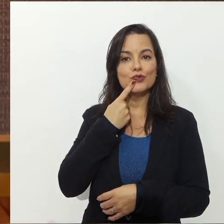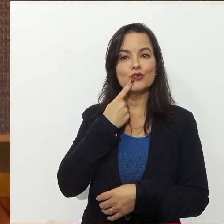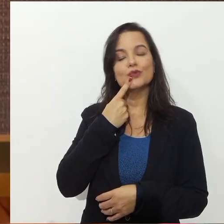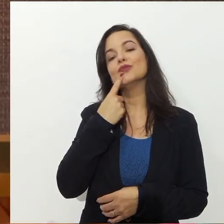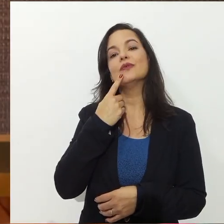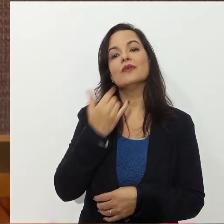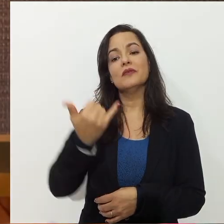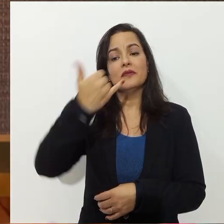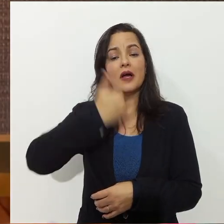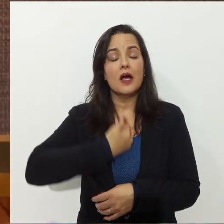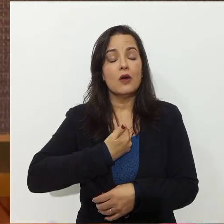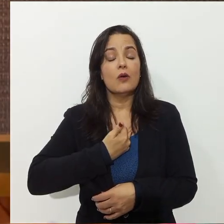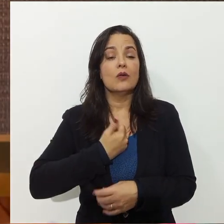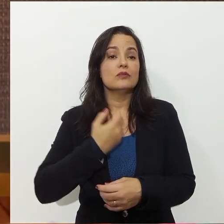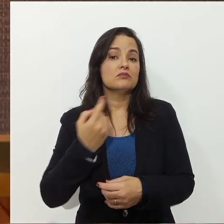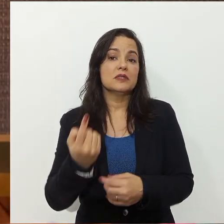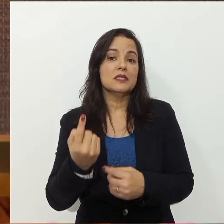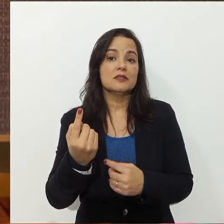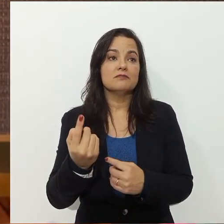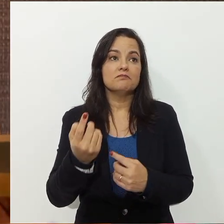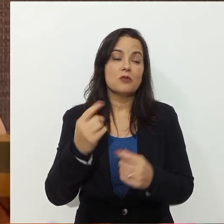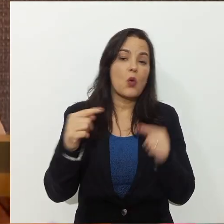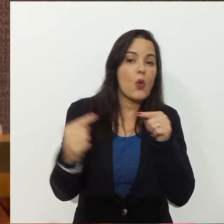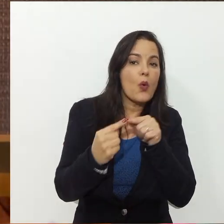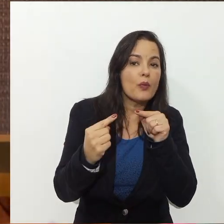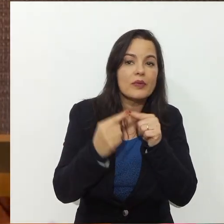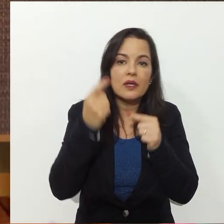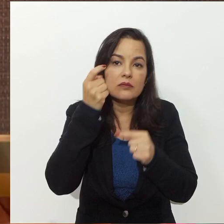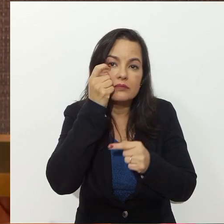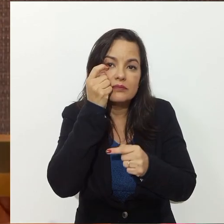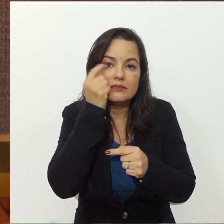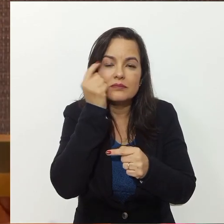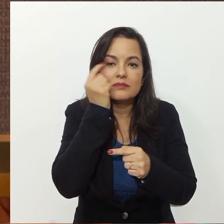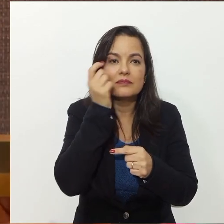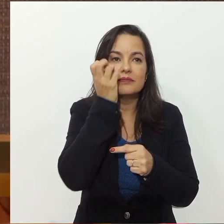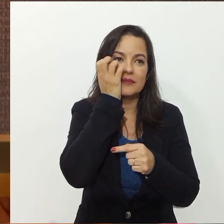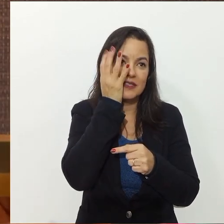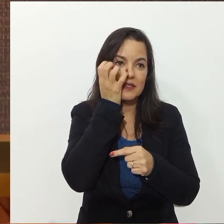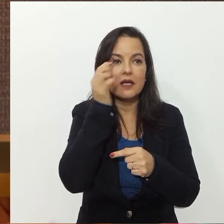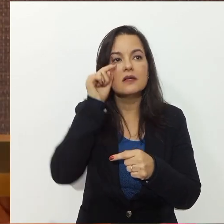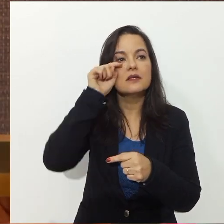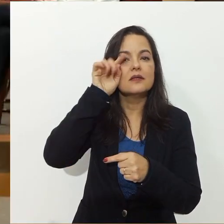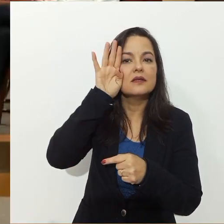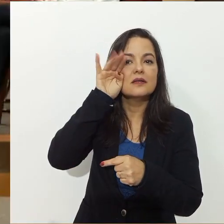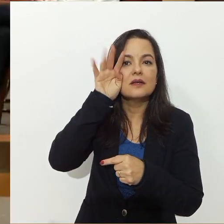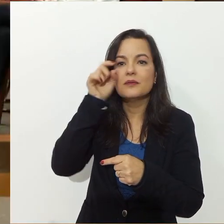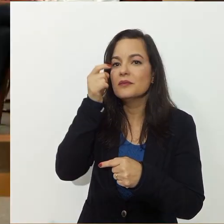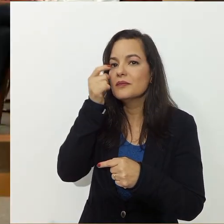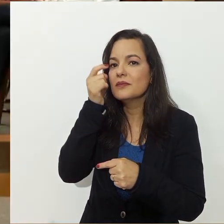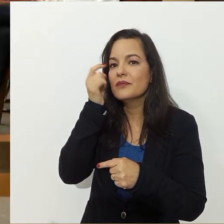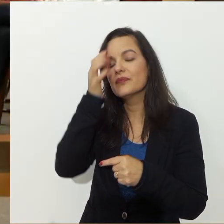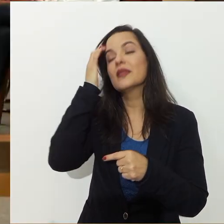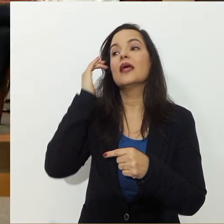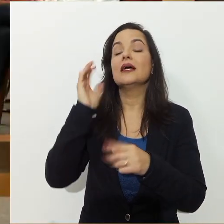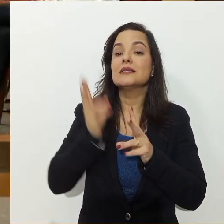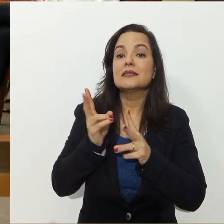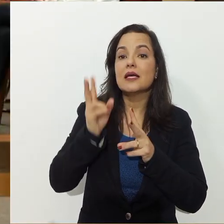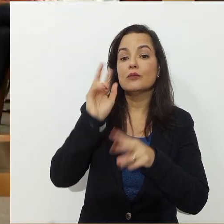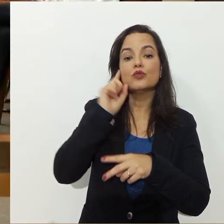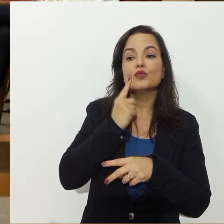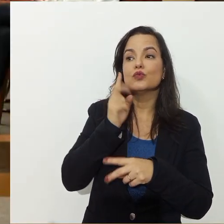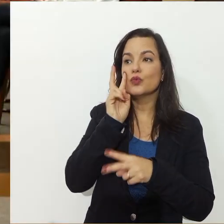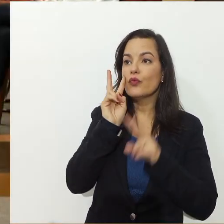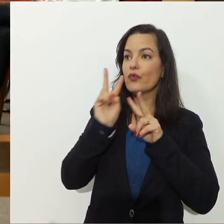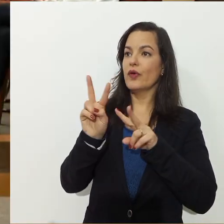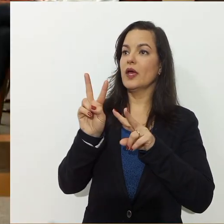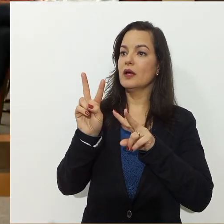tem a ver com os cílios. Eles sempre vão olhar uma característica sua, às vezes é um trejeito, uma maneira como você